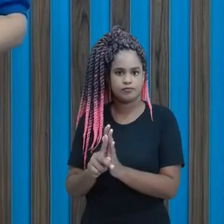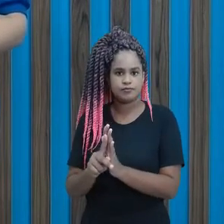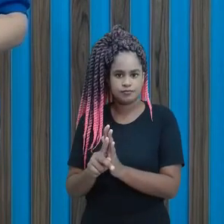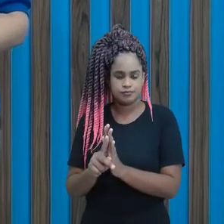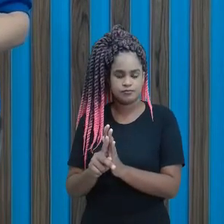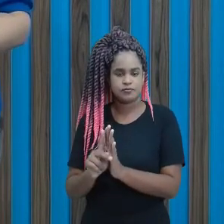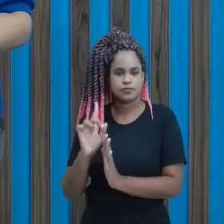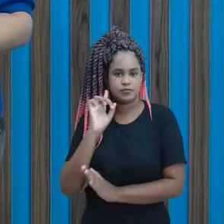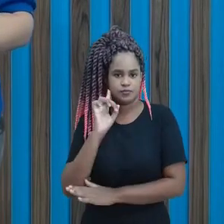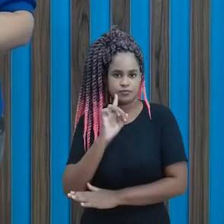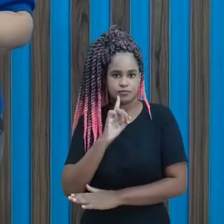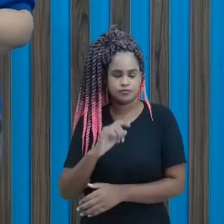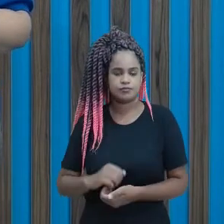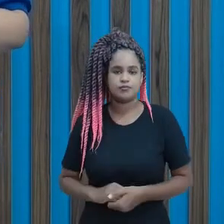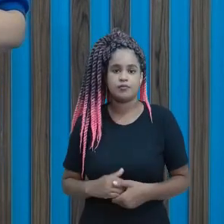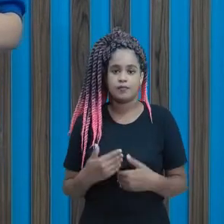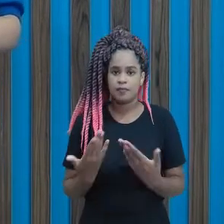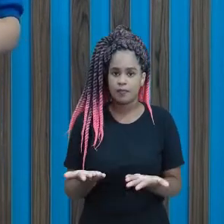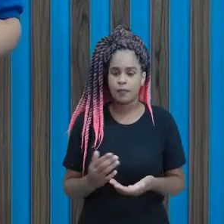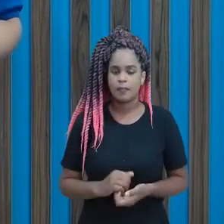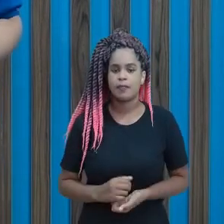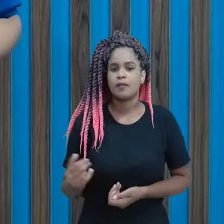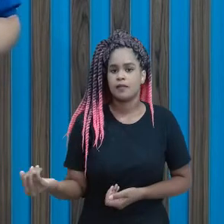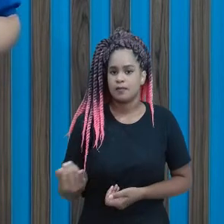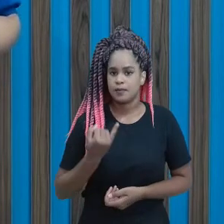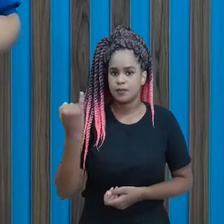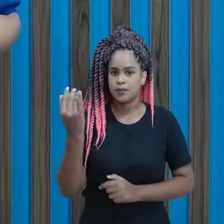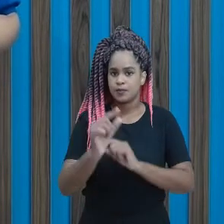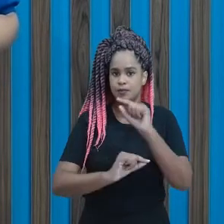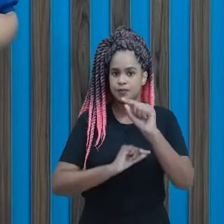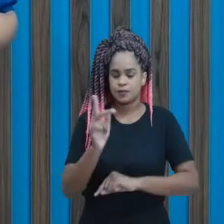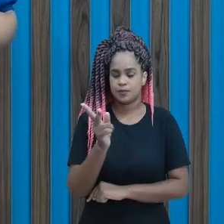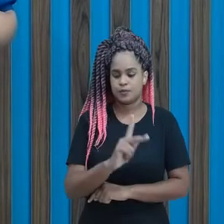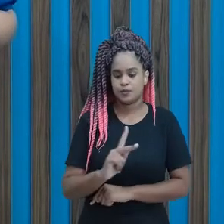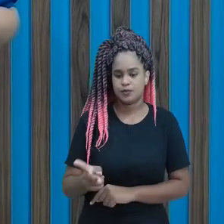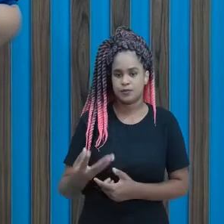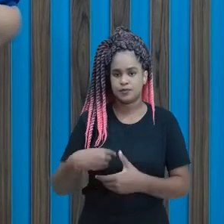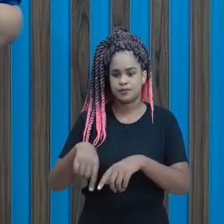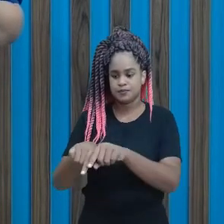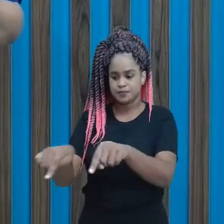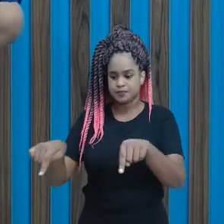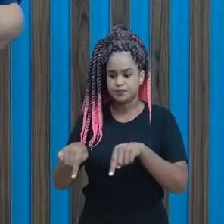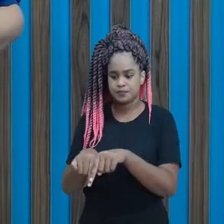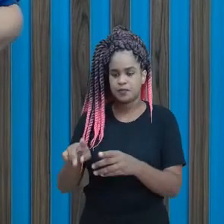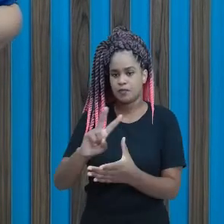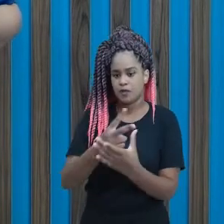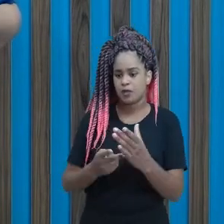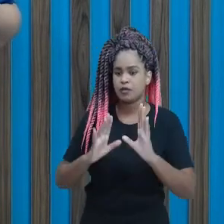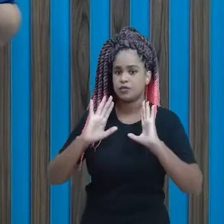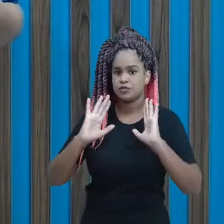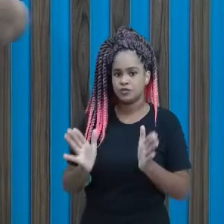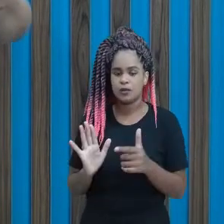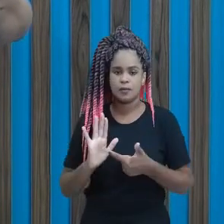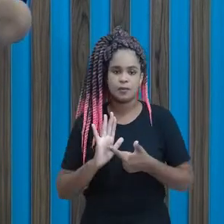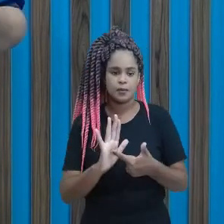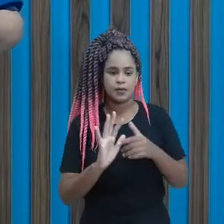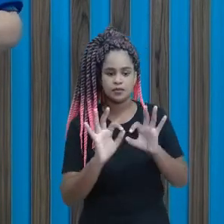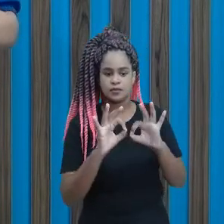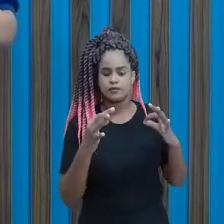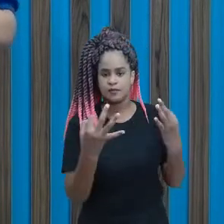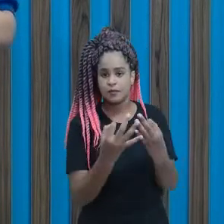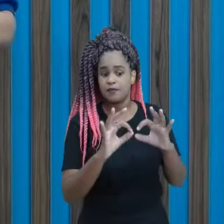aquele estudante surdo. Então, é importante que o professor da sala bilíngue, ele já vá dando sinais à família, que a